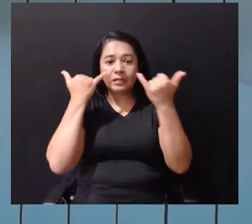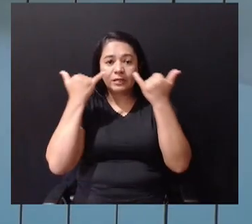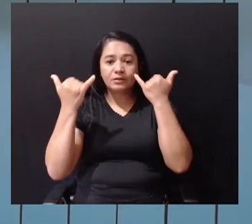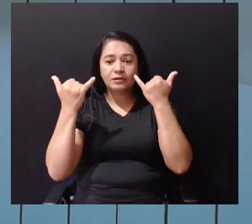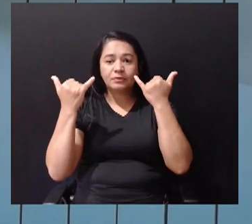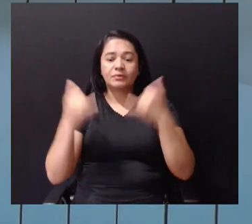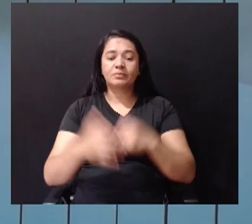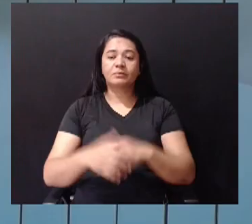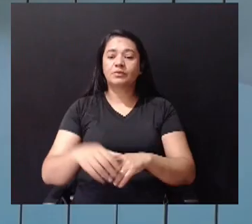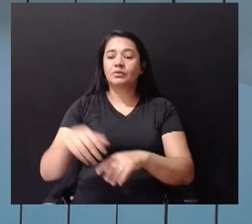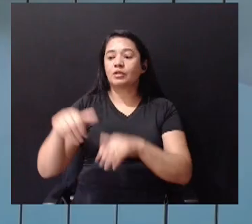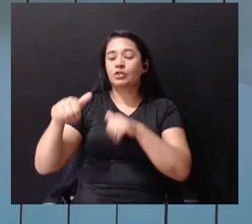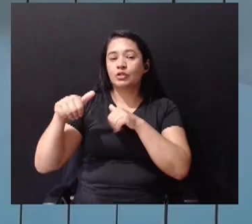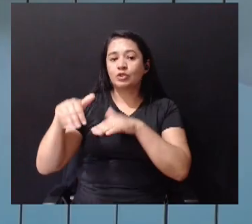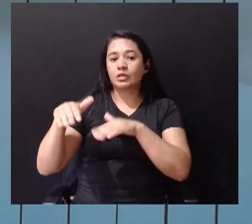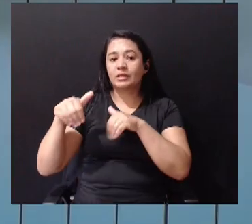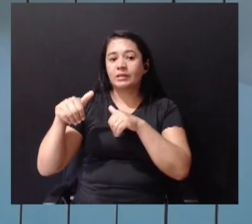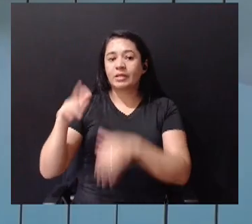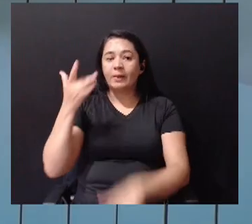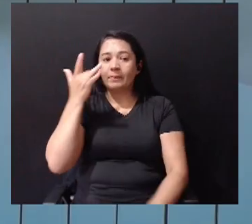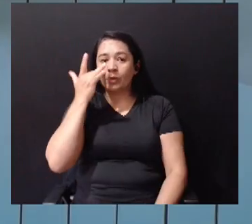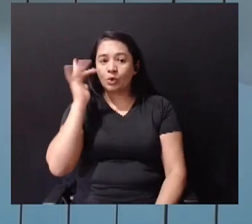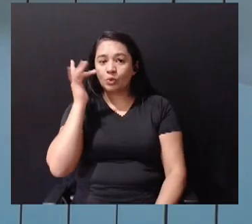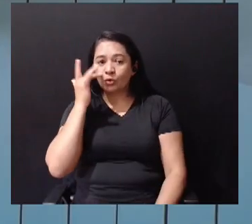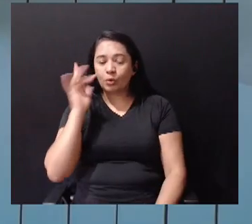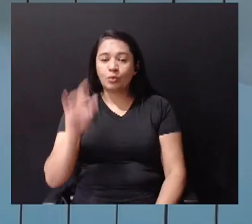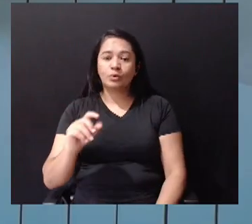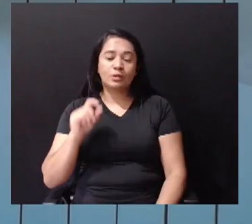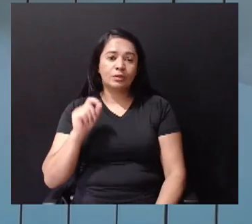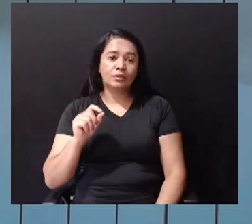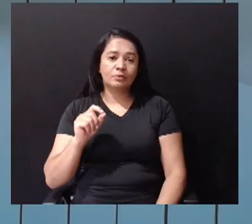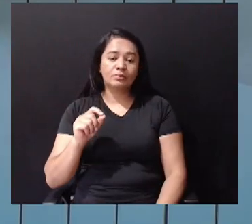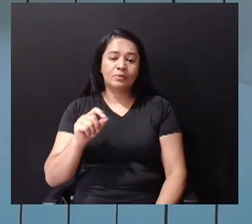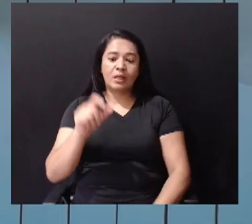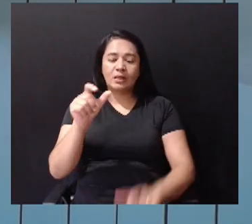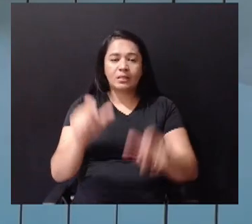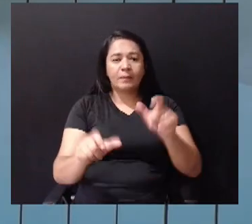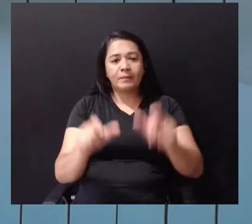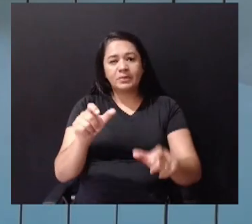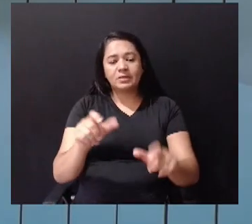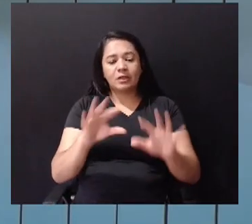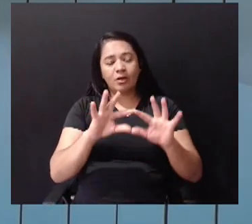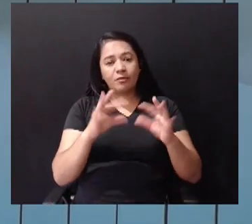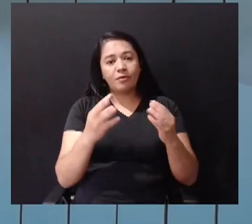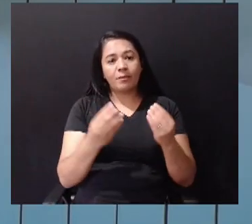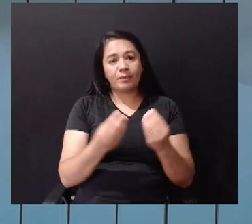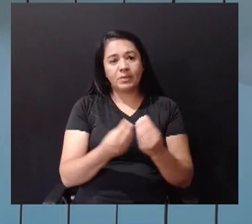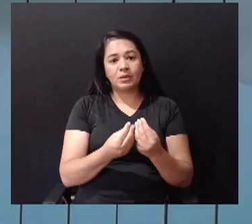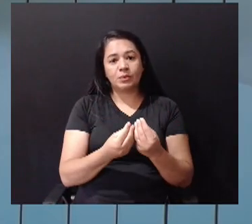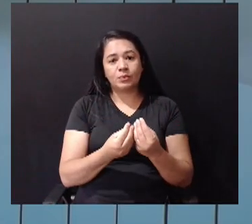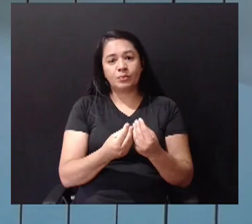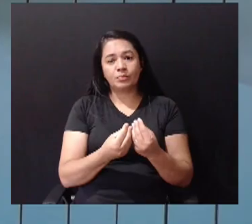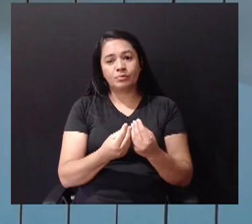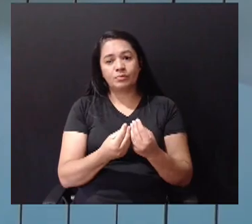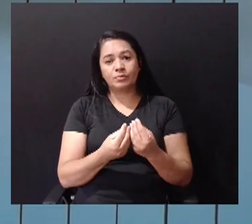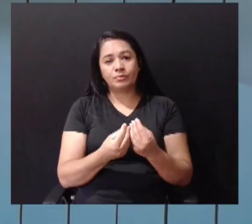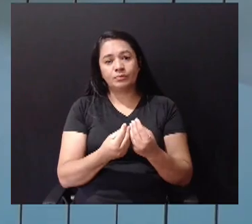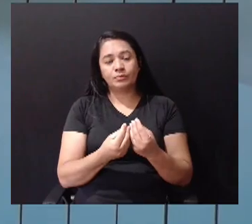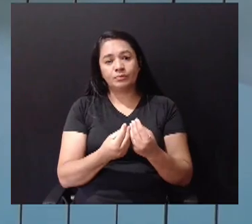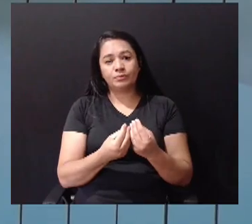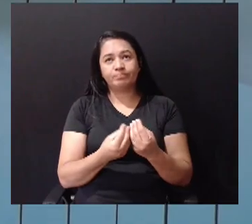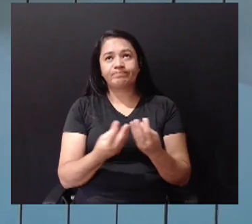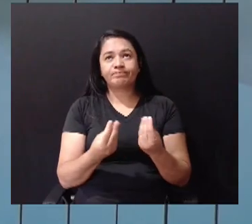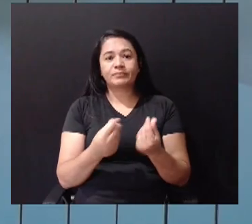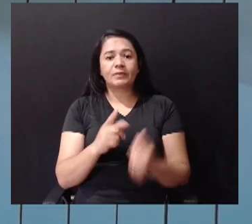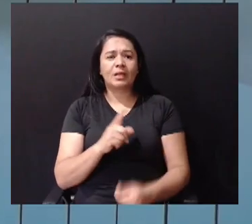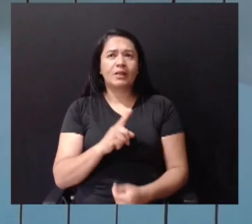Setembro Dourado, né? Essas pessoas, essas famílias, elas têm ali um suporte?